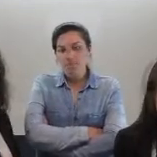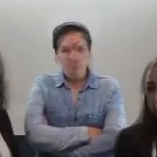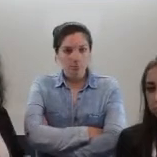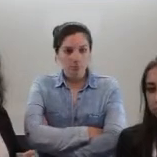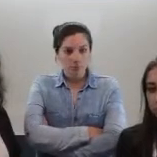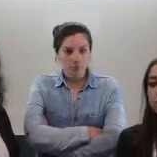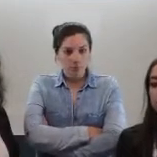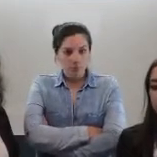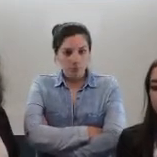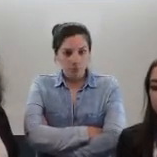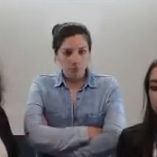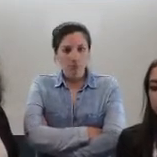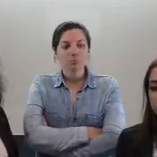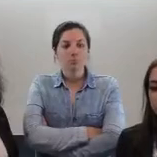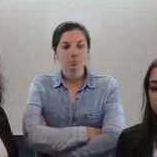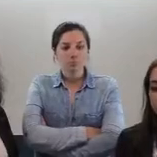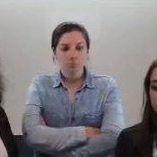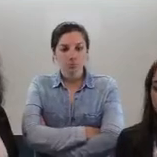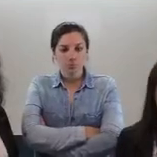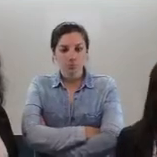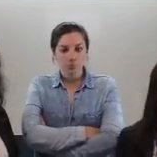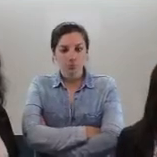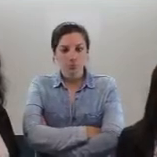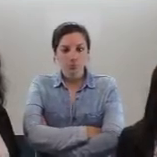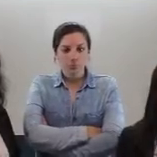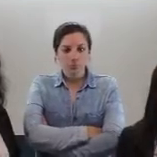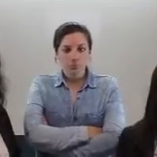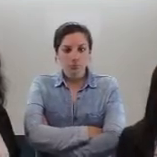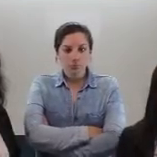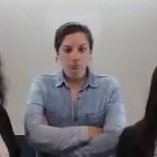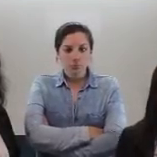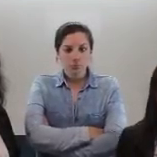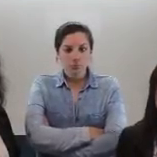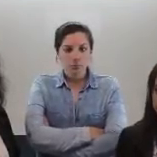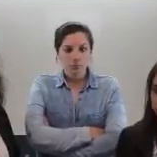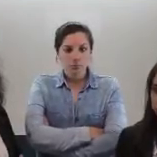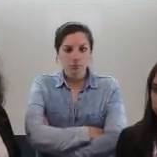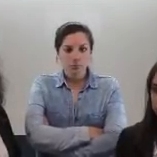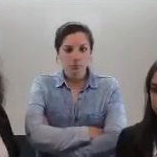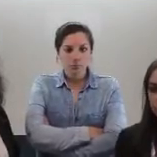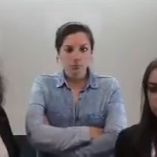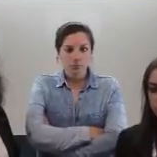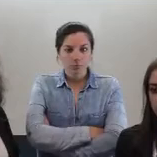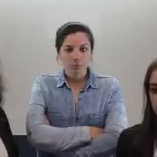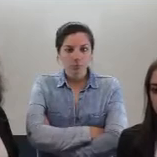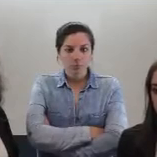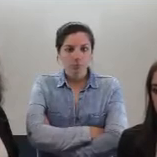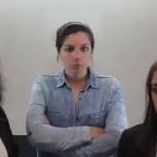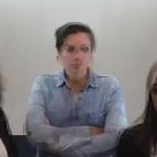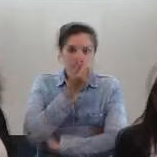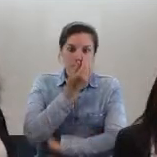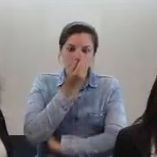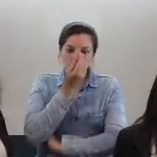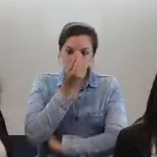EBSCO. Tá ali na minha biblioteca, na biblioteca aqui, aliás. Você vai clicar aqui em EBSCO e ele vai reportar para a base,